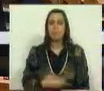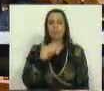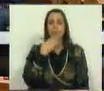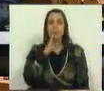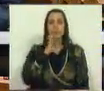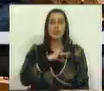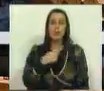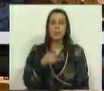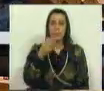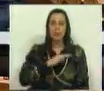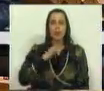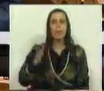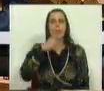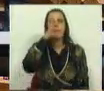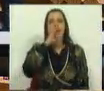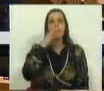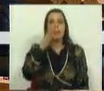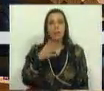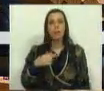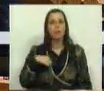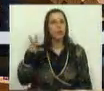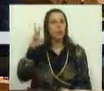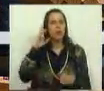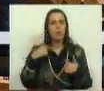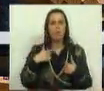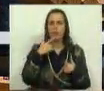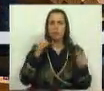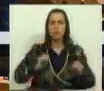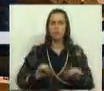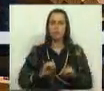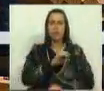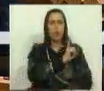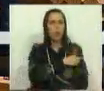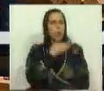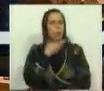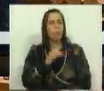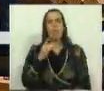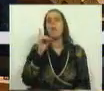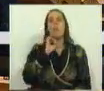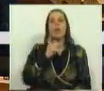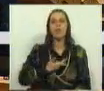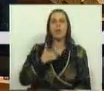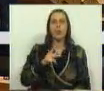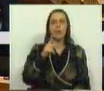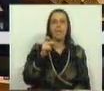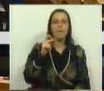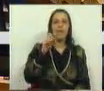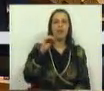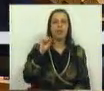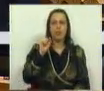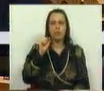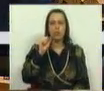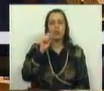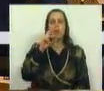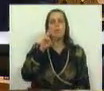Muito obrigado, Sra. Presidente. Sr. Primeiro-Ministro, não me ouviu uma referência quanto à competência ou à qualidade do Dr. Vasco Graça-Moura. Mas quero-lhe